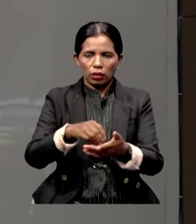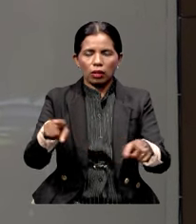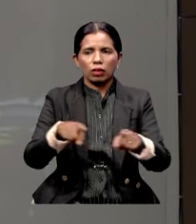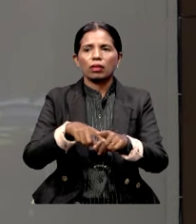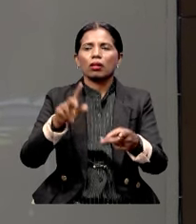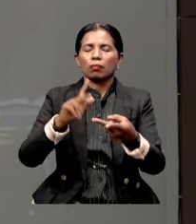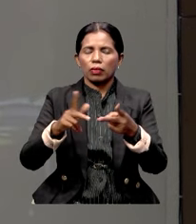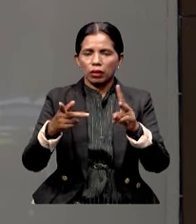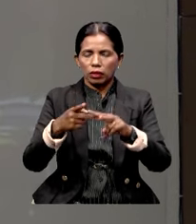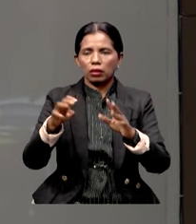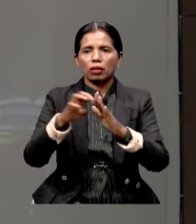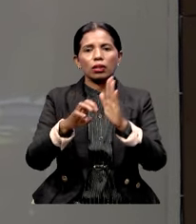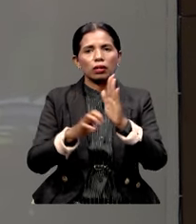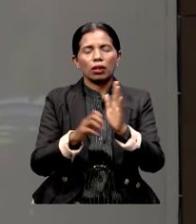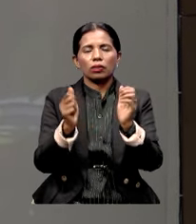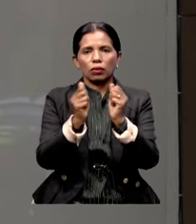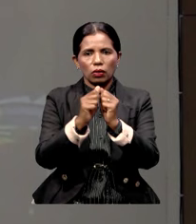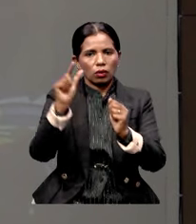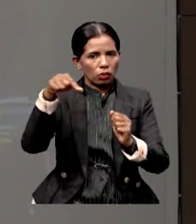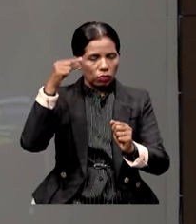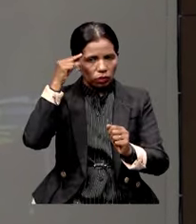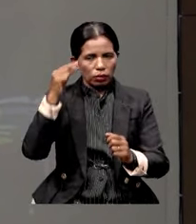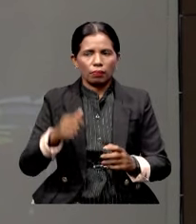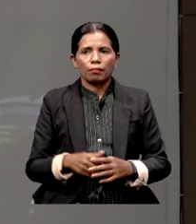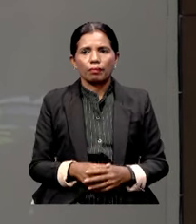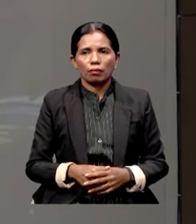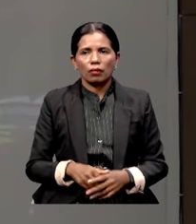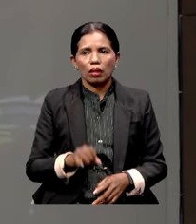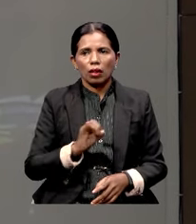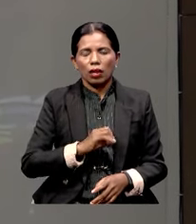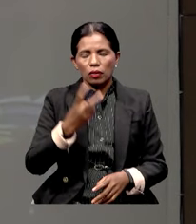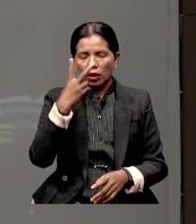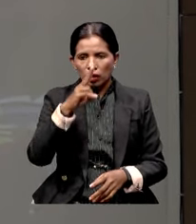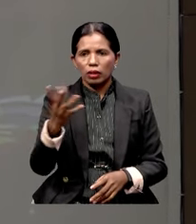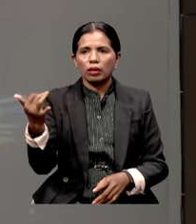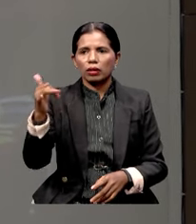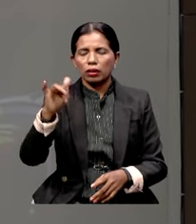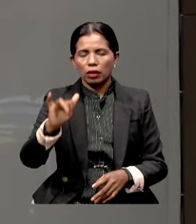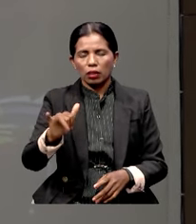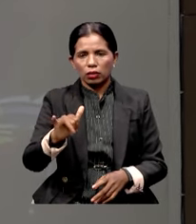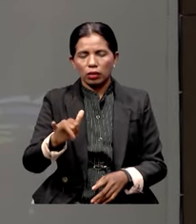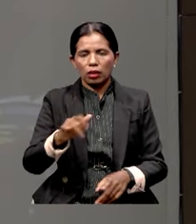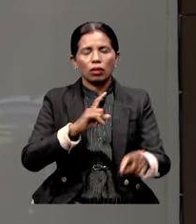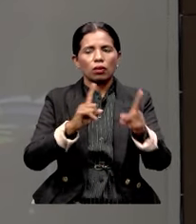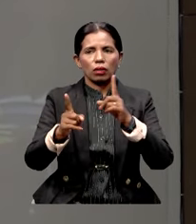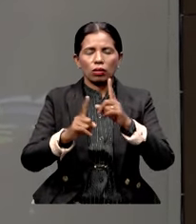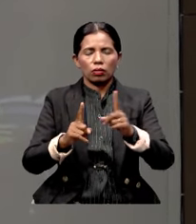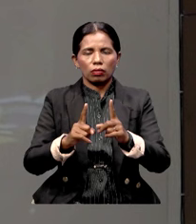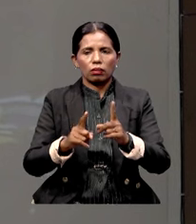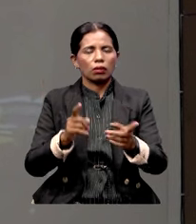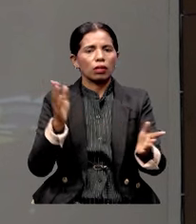parceiro para estado para o governo. Ao do haré durante nene sir a nene intervenção nene inclina